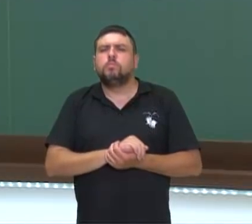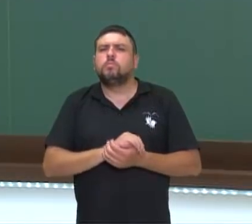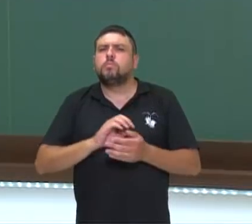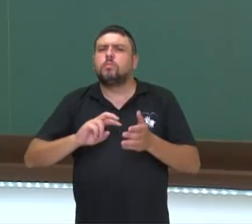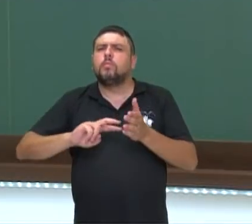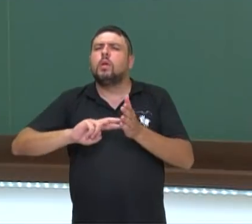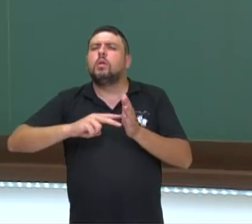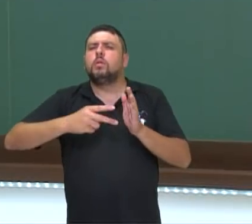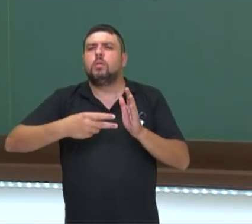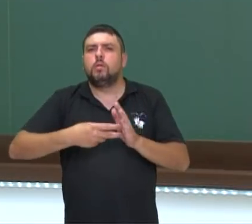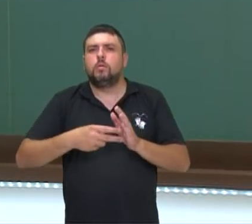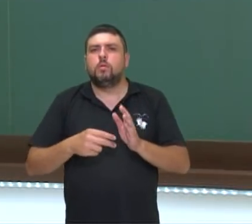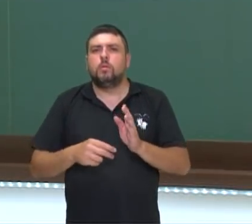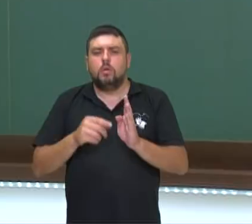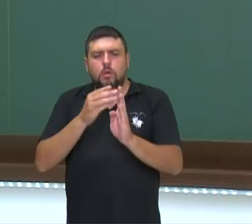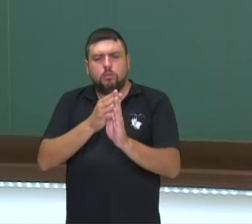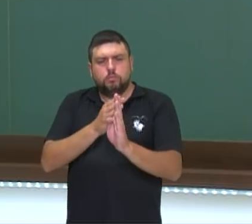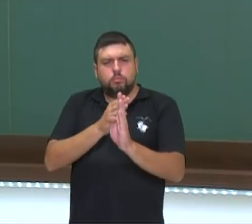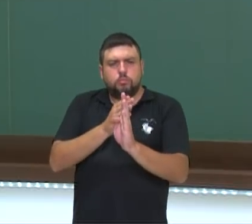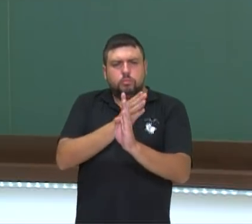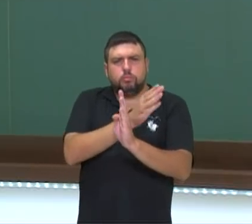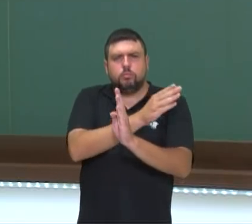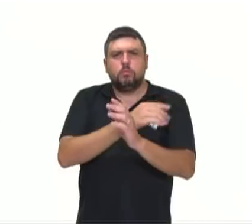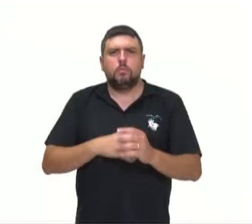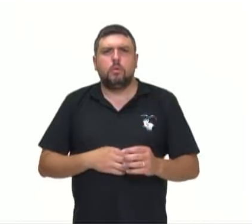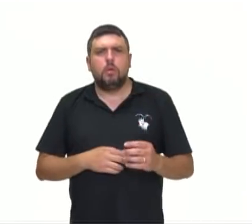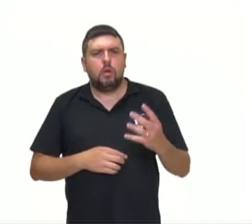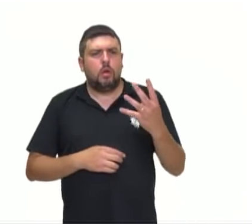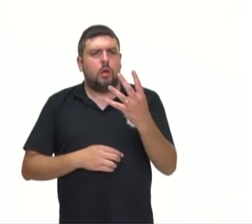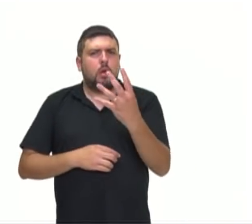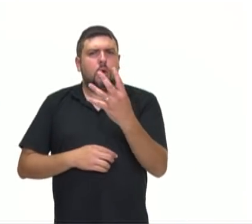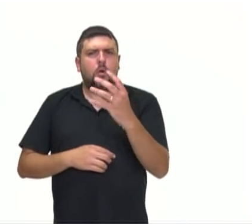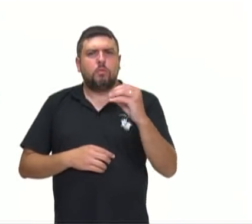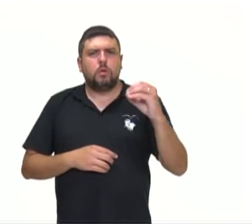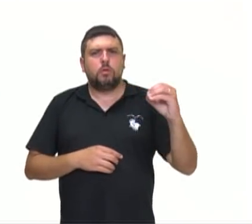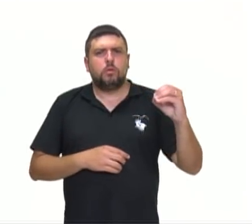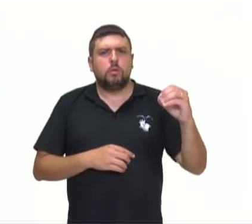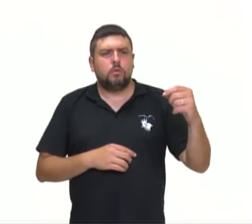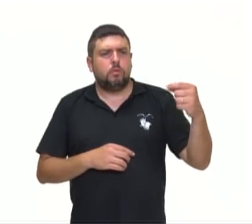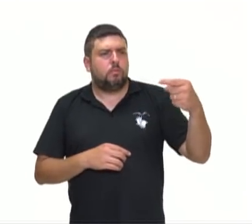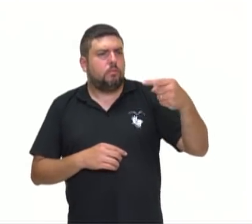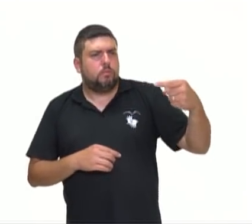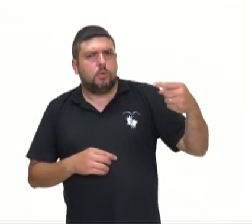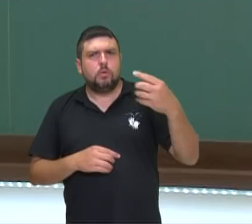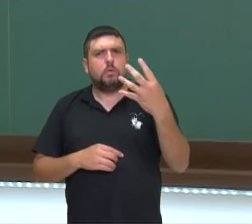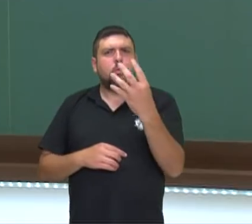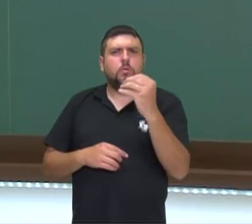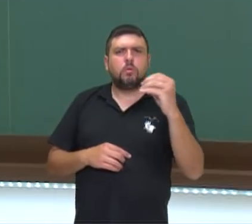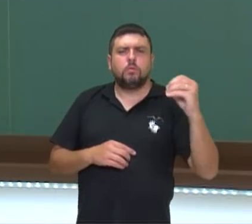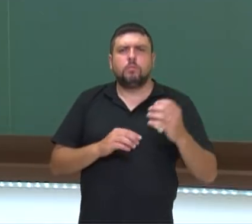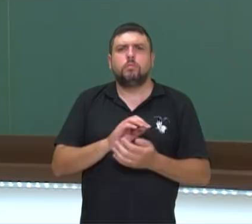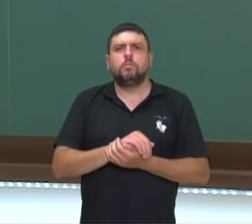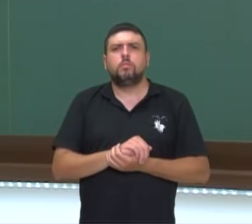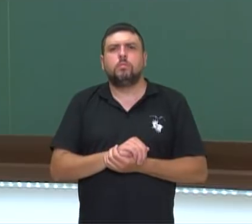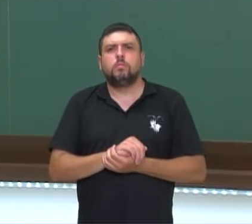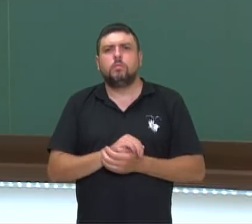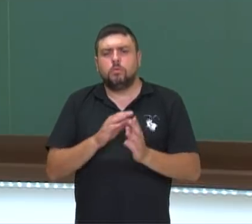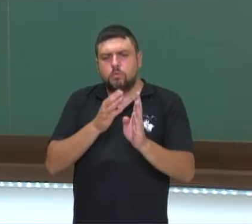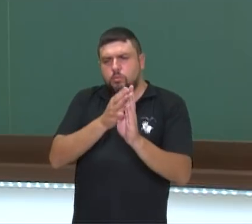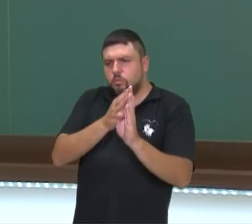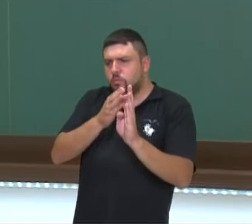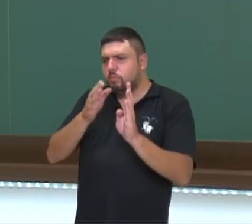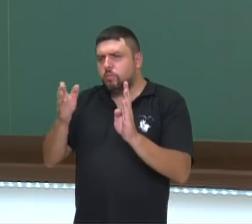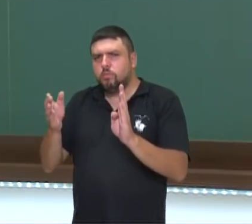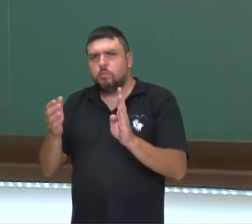significa eu dizer que 400 anos antes da era cristã é menos 400? O que significa eu dizer